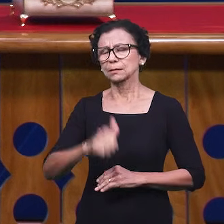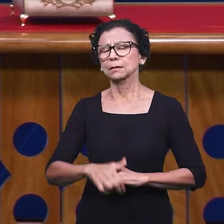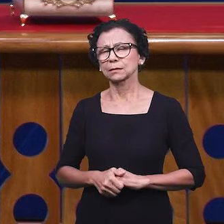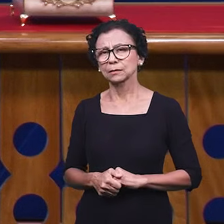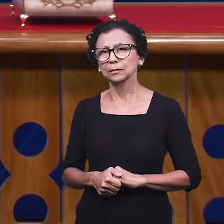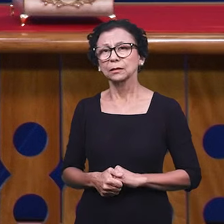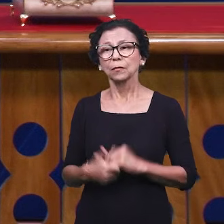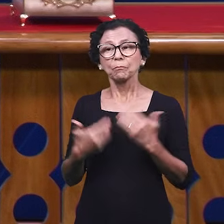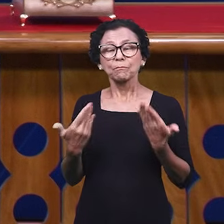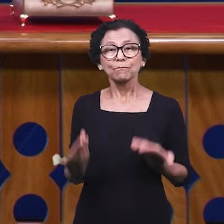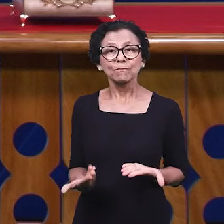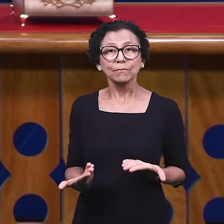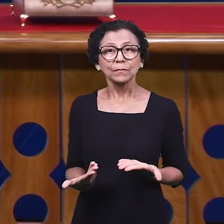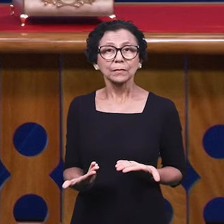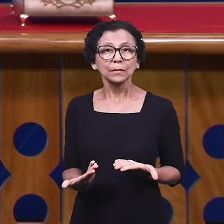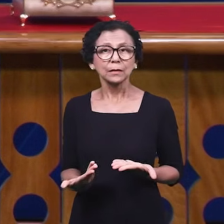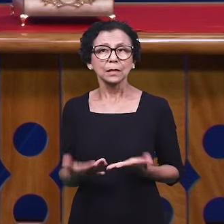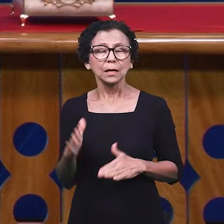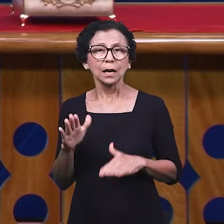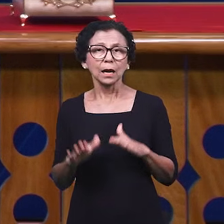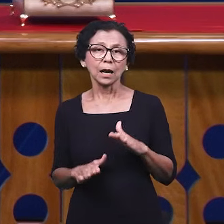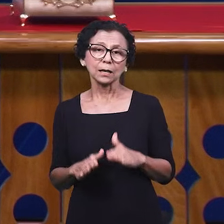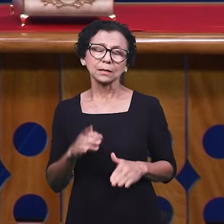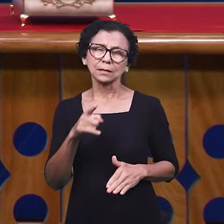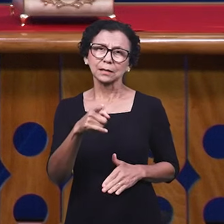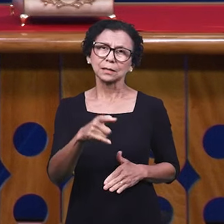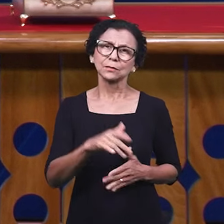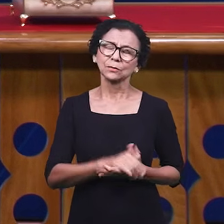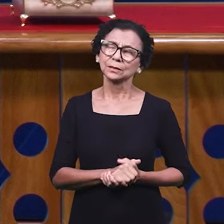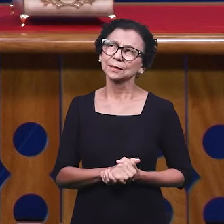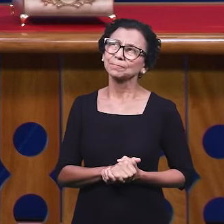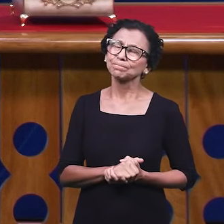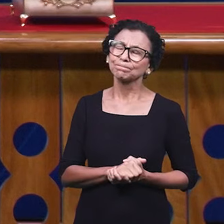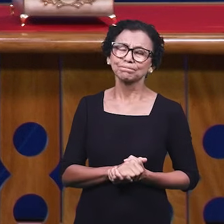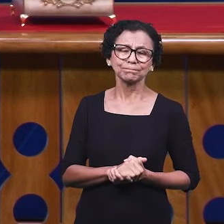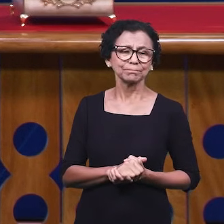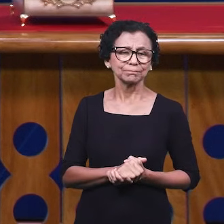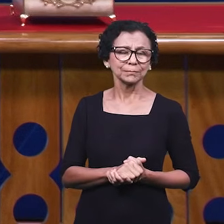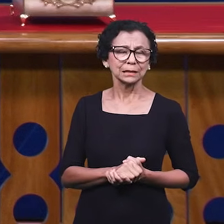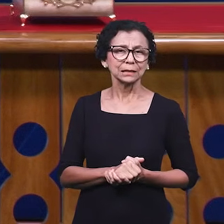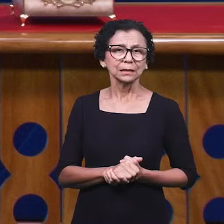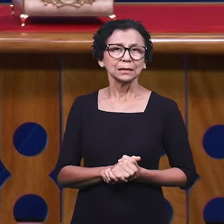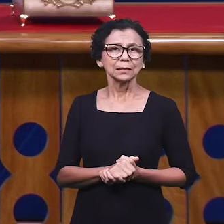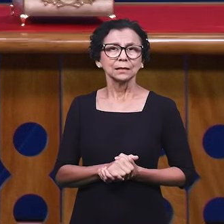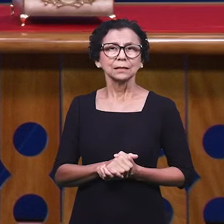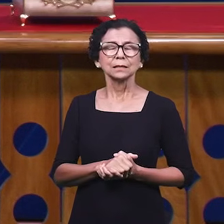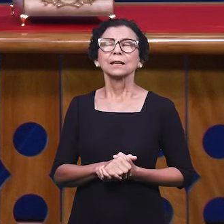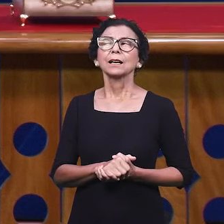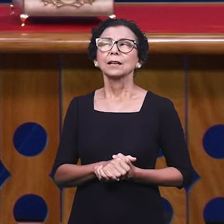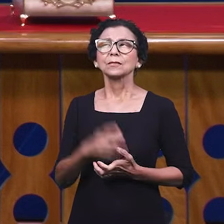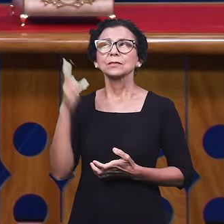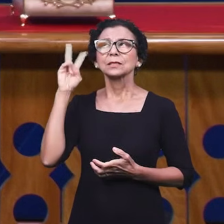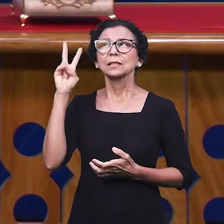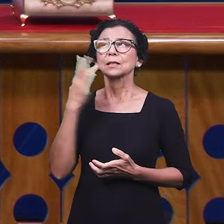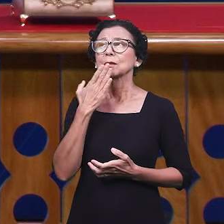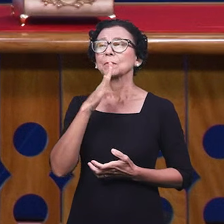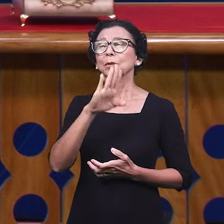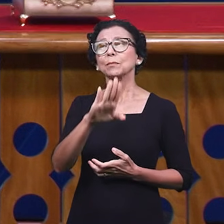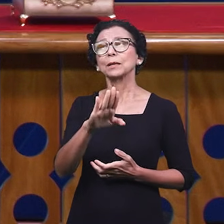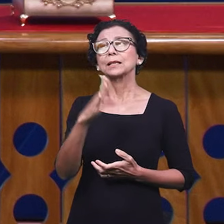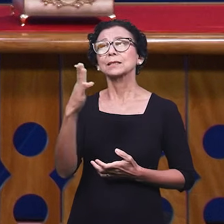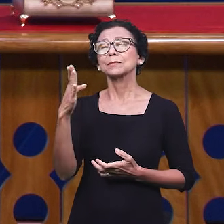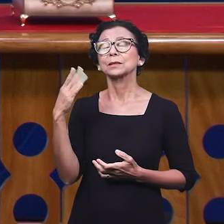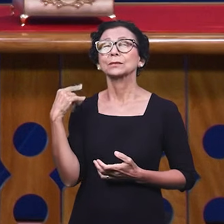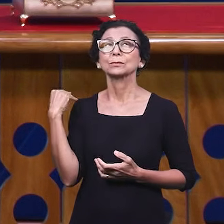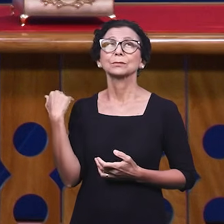às vezes, as circunstâncias falam o oposto da profecia. Você tem a promessa sobre a sua casa, mas quando você está vendo, parece que está cada